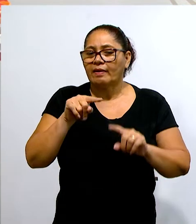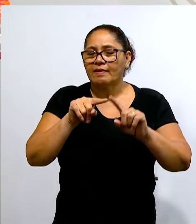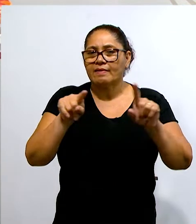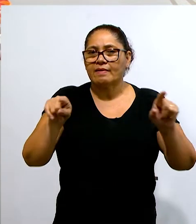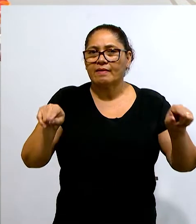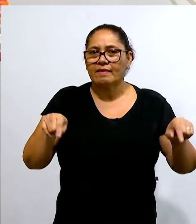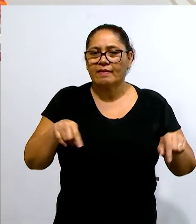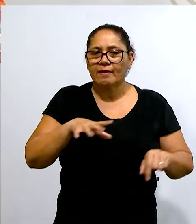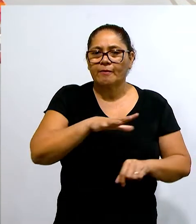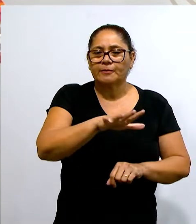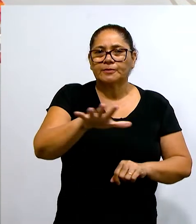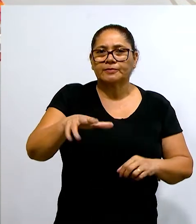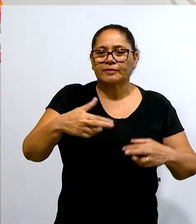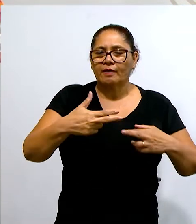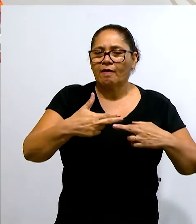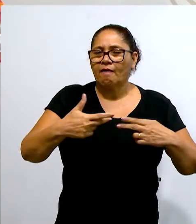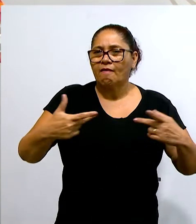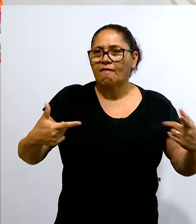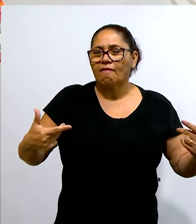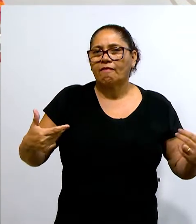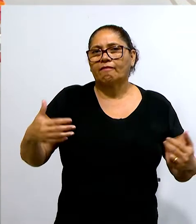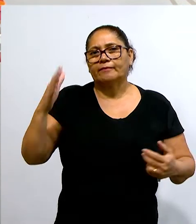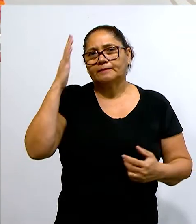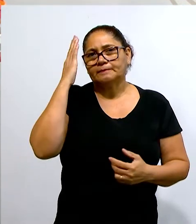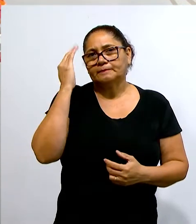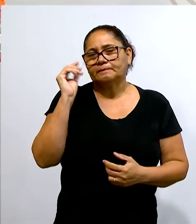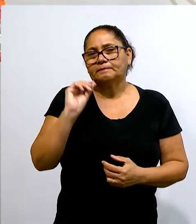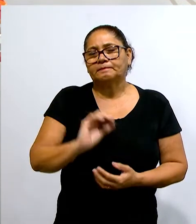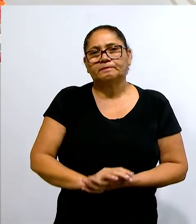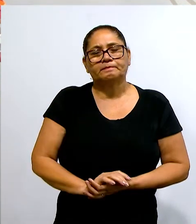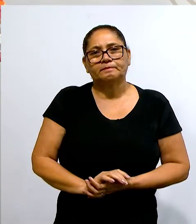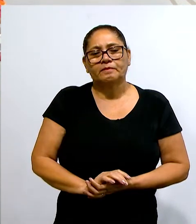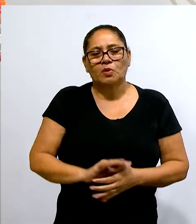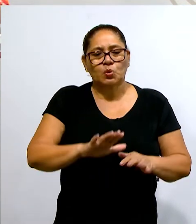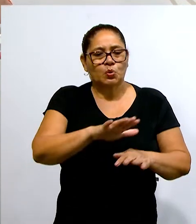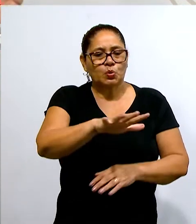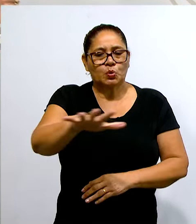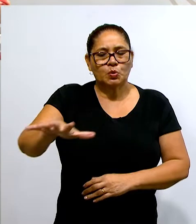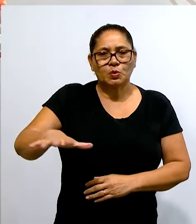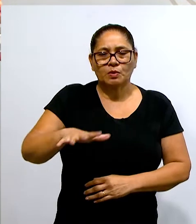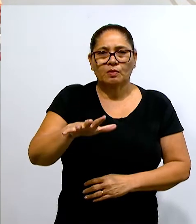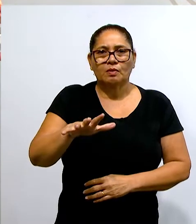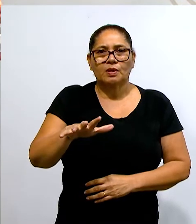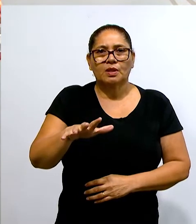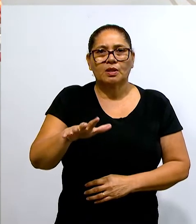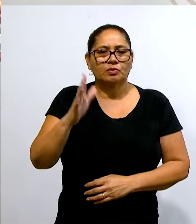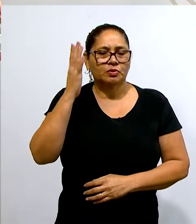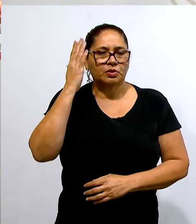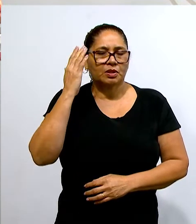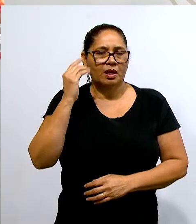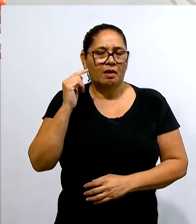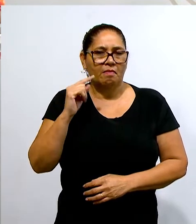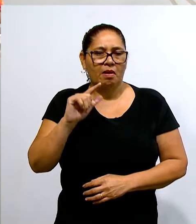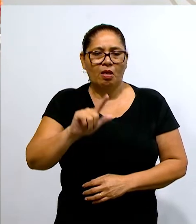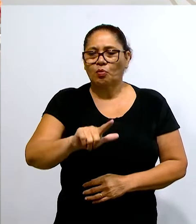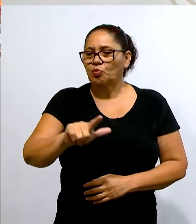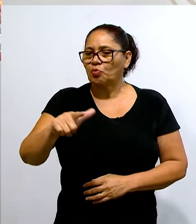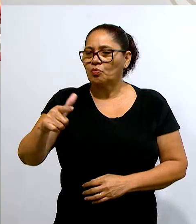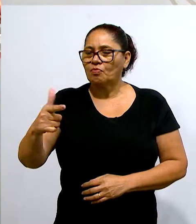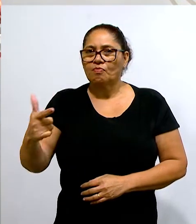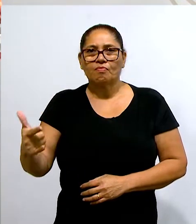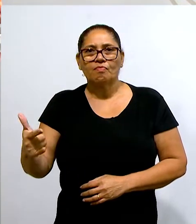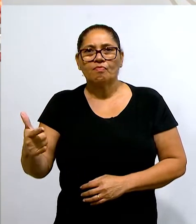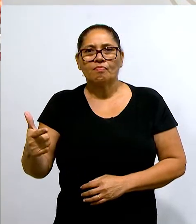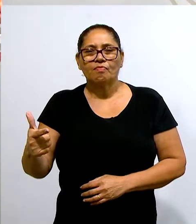é um espaço de diversos saberes. Ele não é um espaço de um saber predominante ao outro.